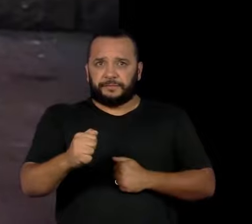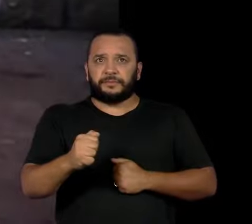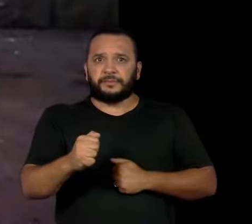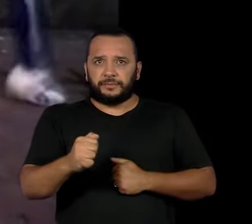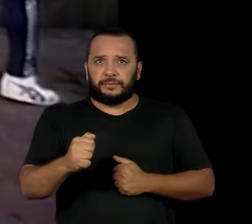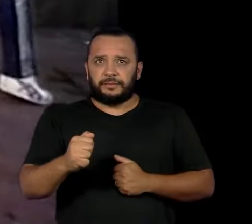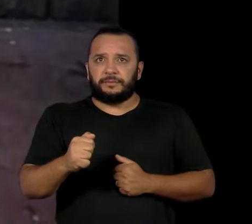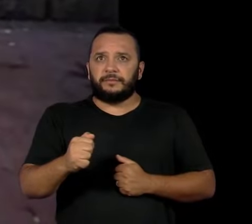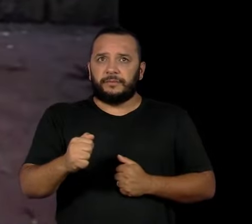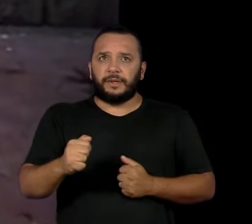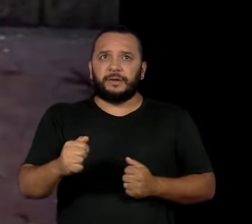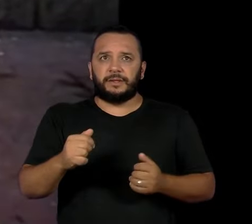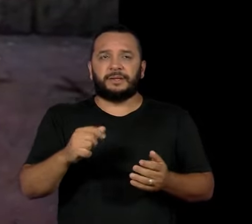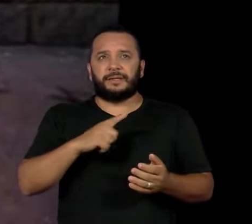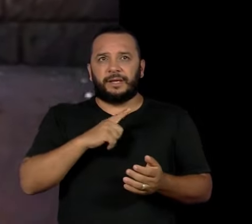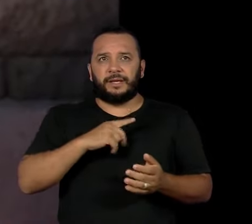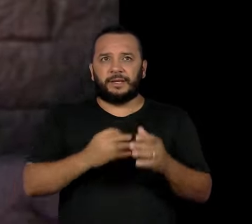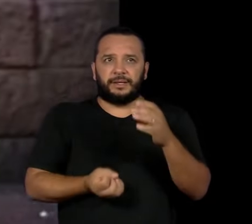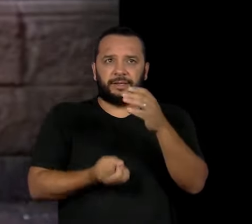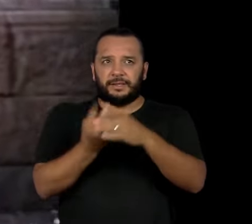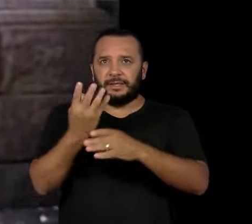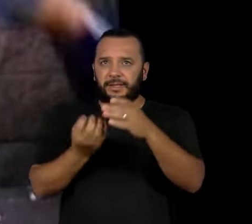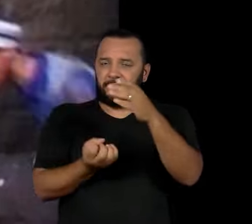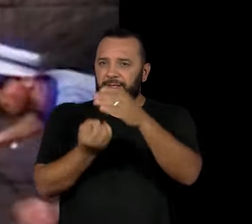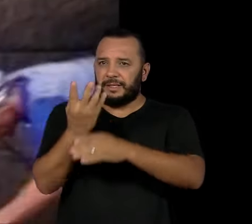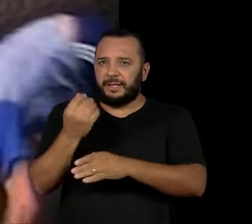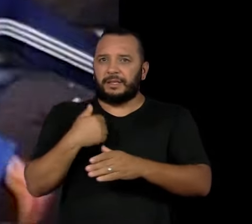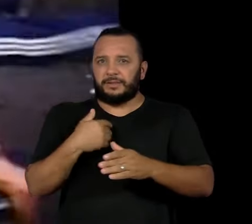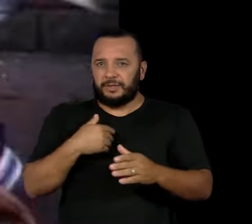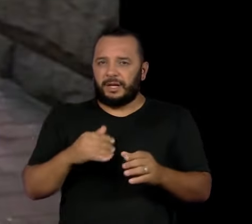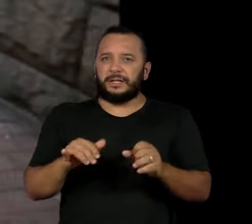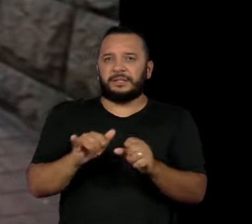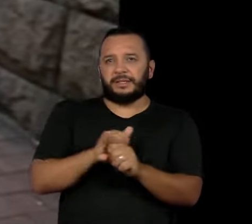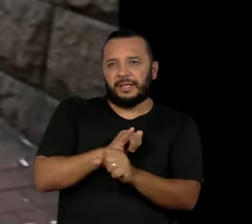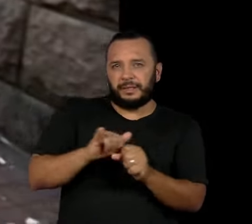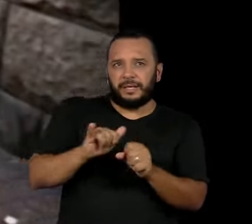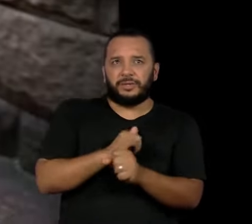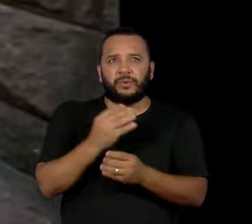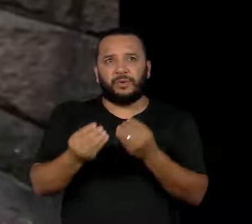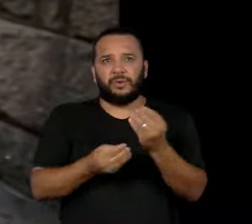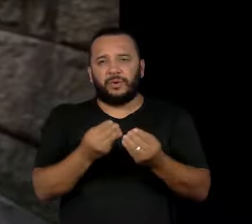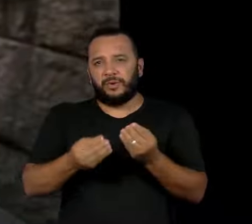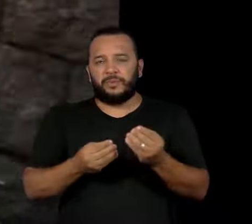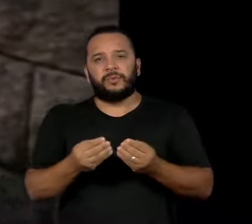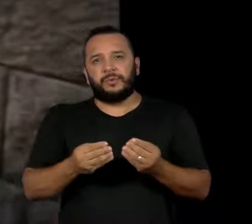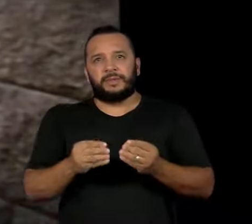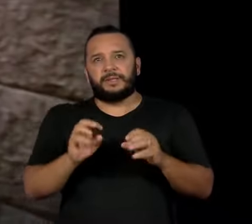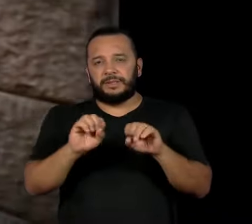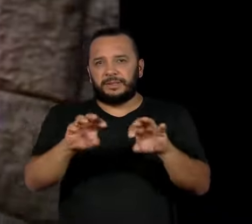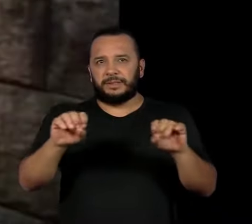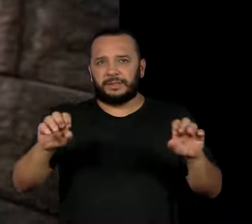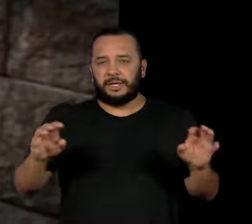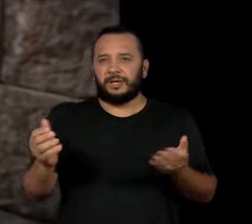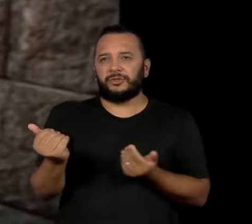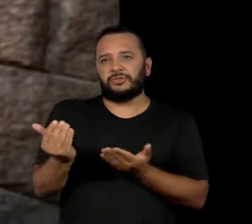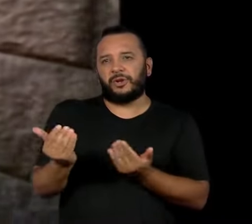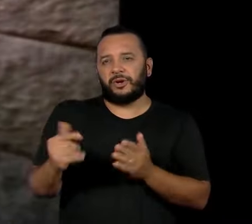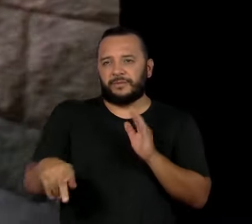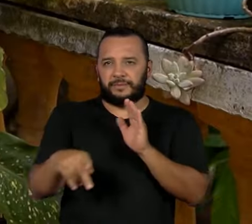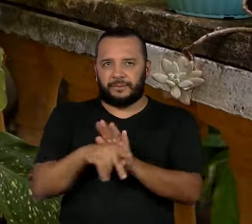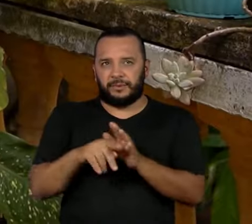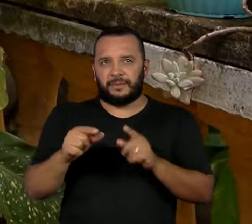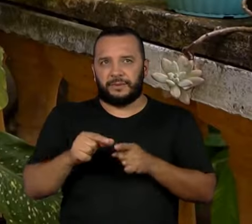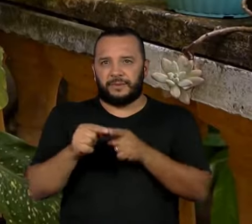aos poucos foi criando os caminhos de como trabalhar com jovens periféricos, nós também nesse